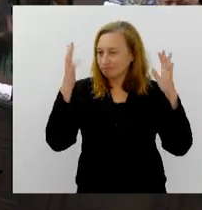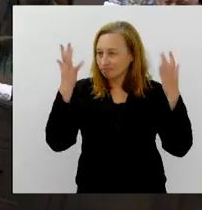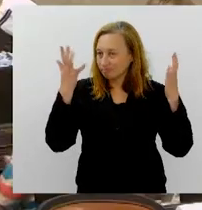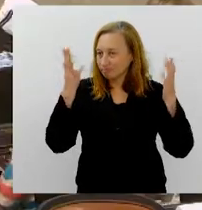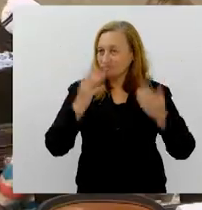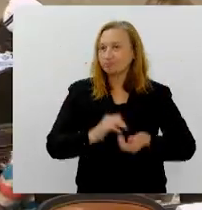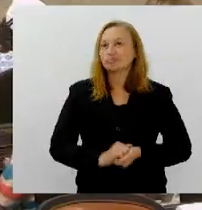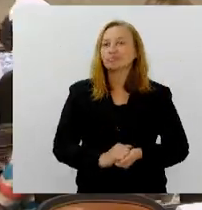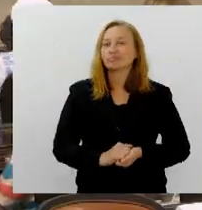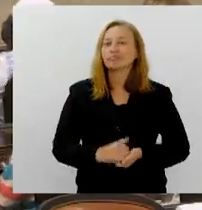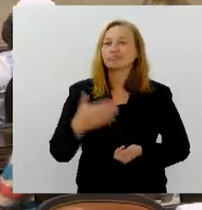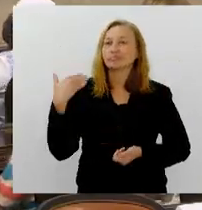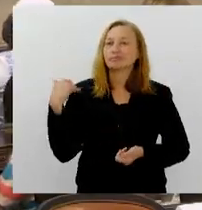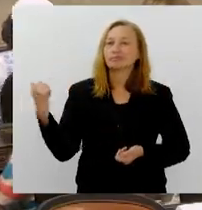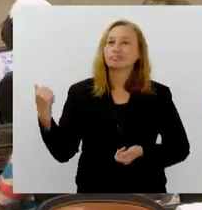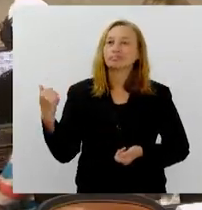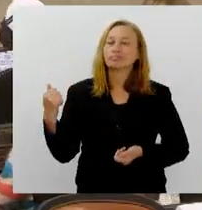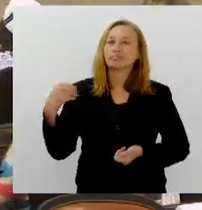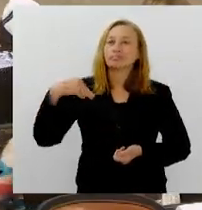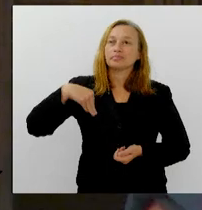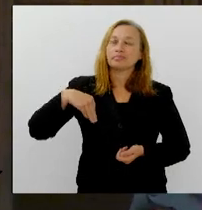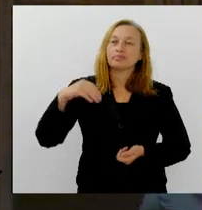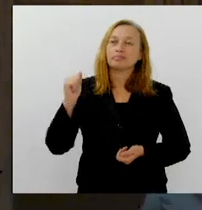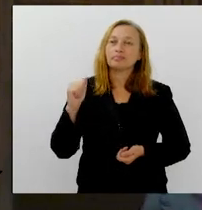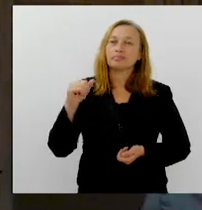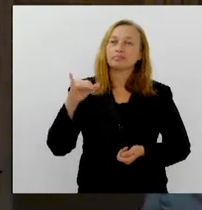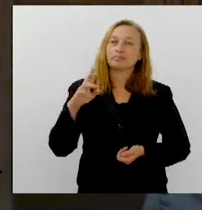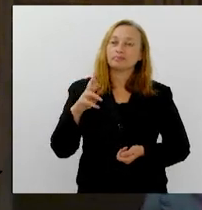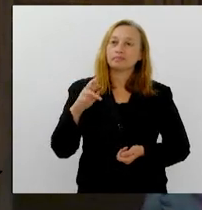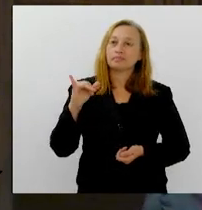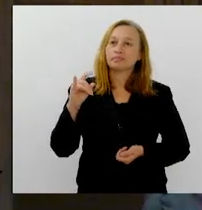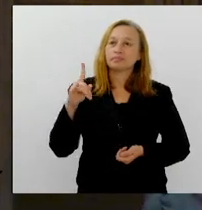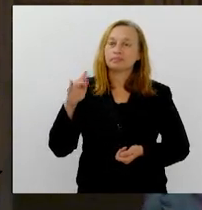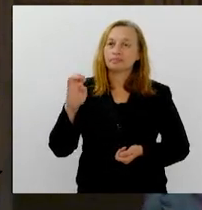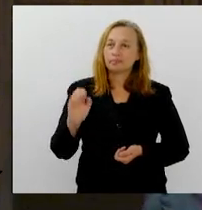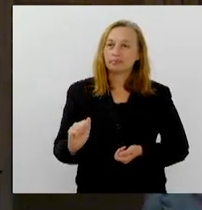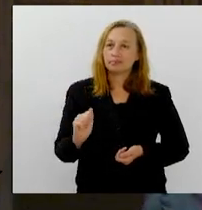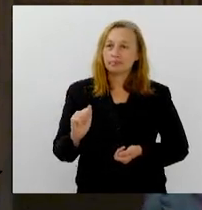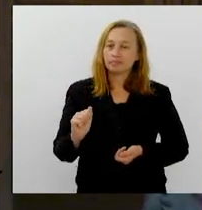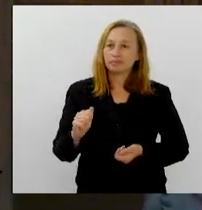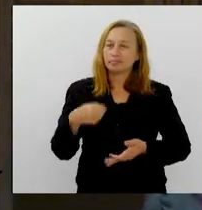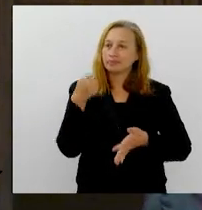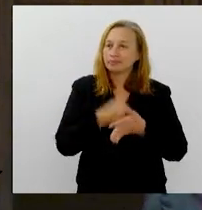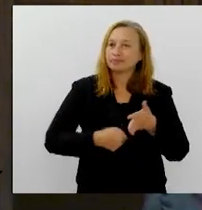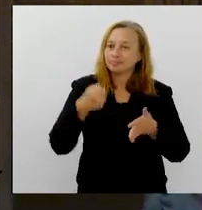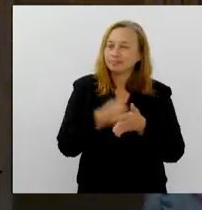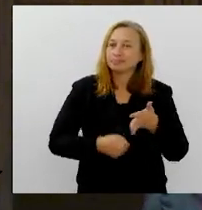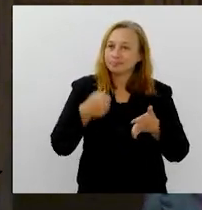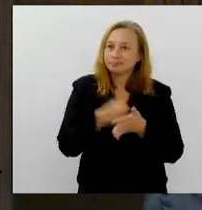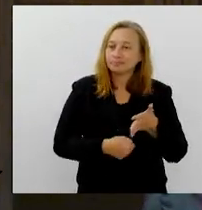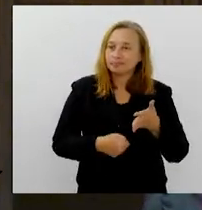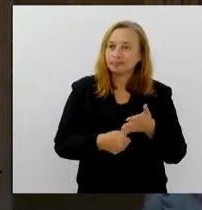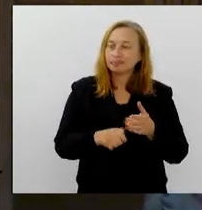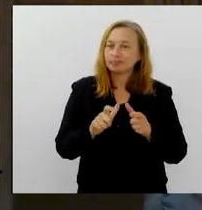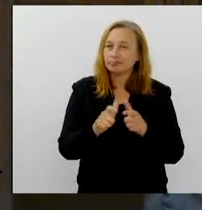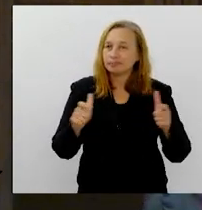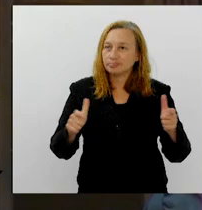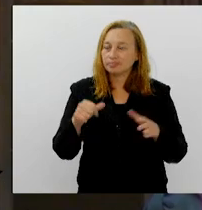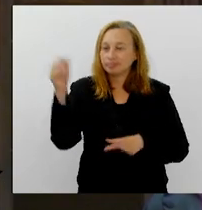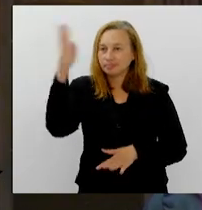E ao lado de Marighella, lutadores dos grandes desse Brasil e